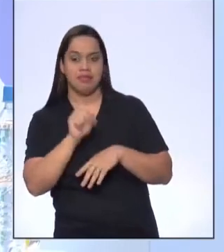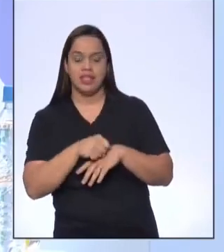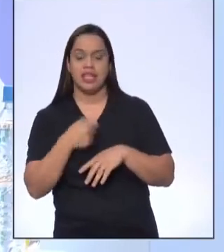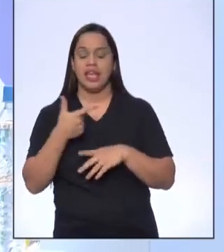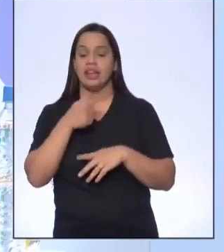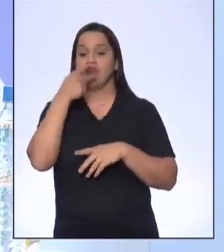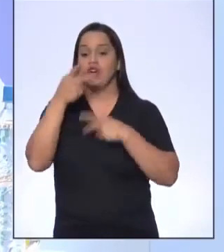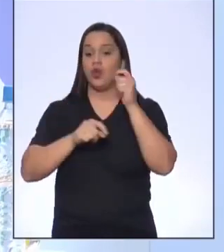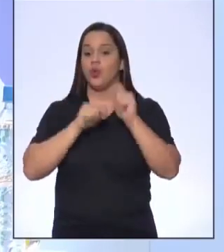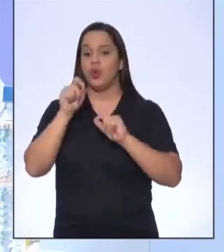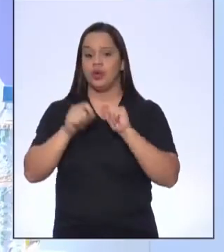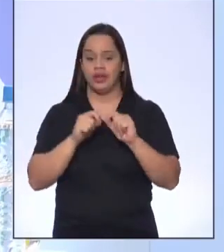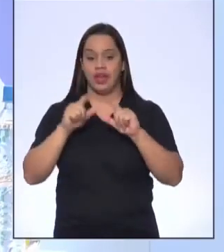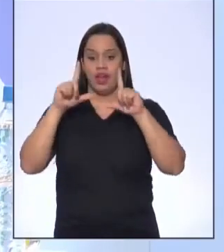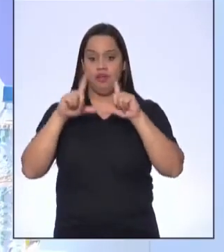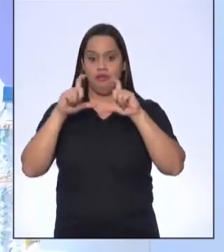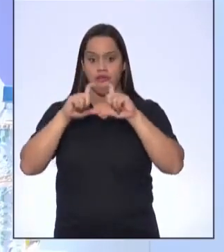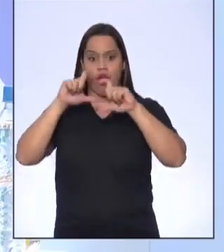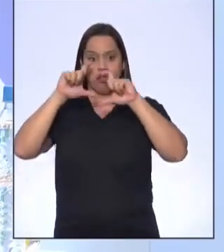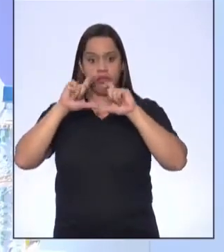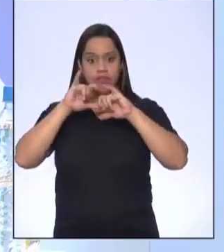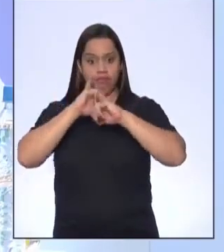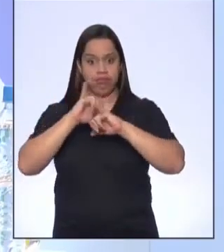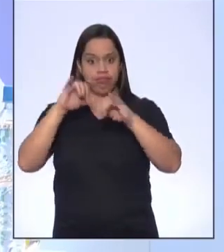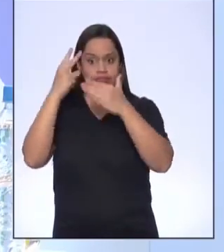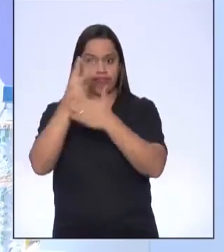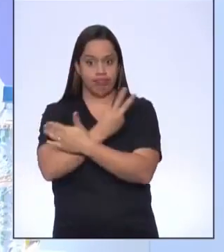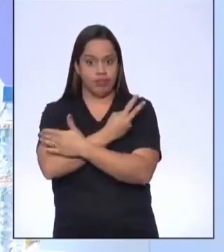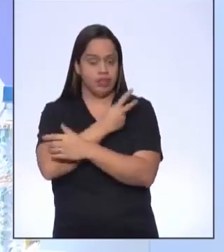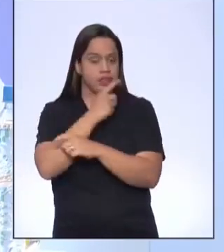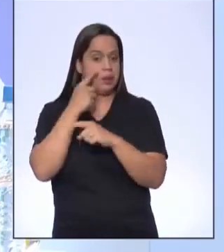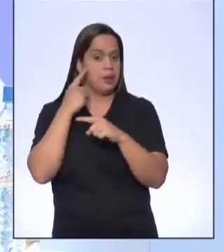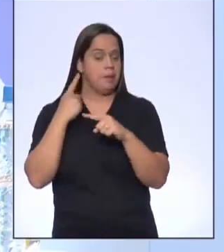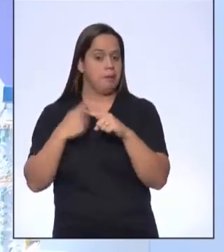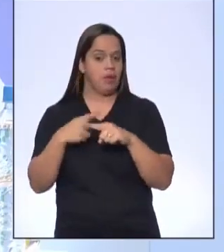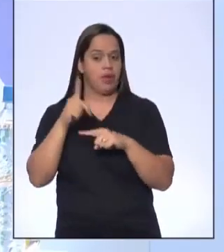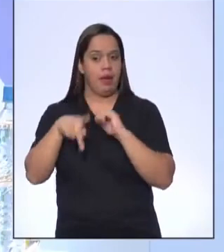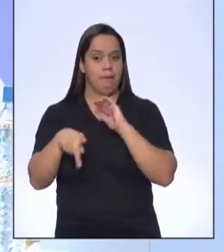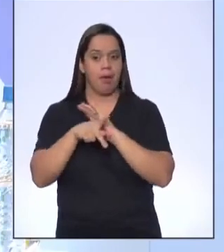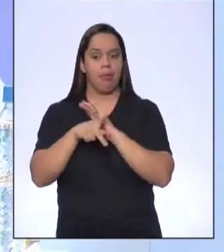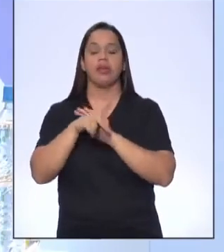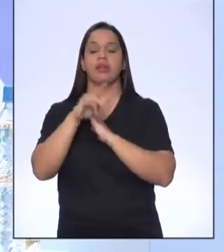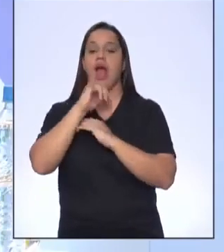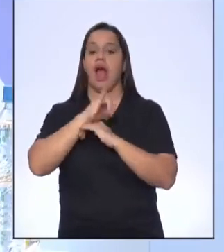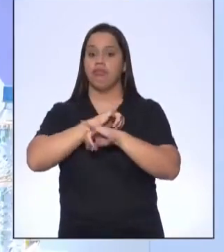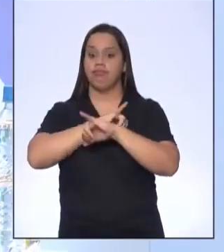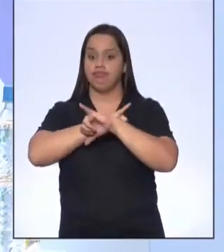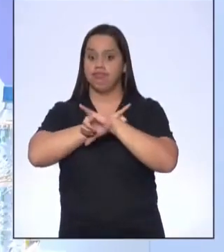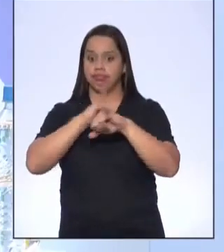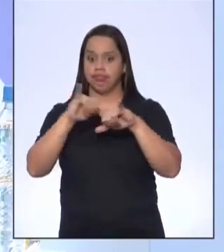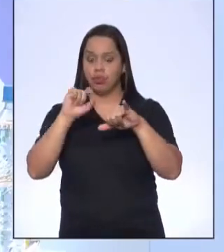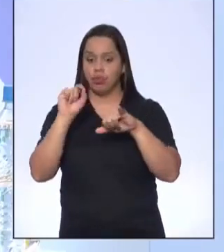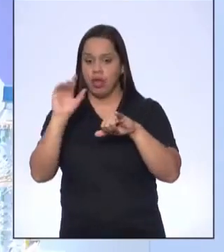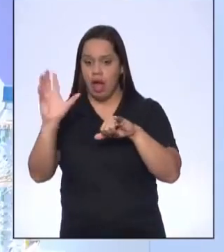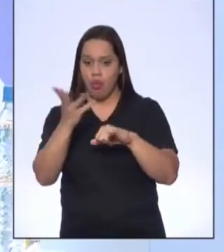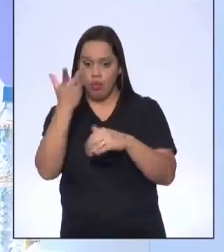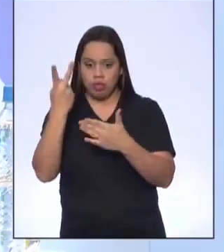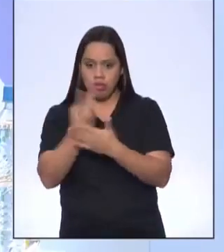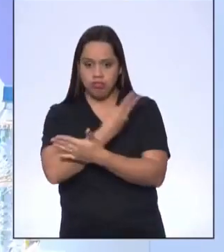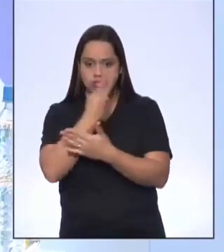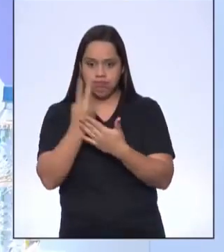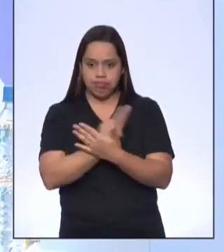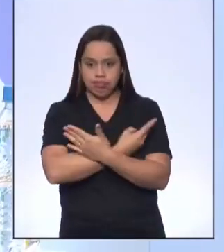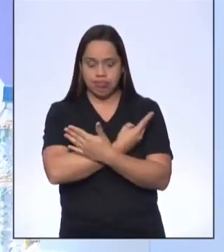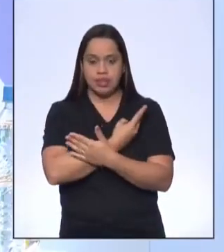seguinte, que é uma fotodenúncia porque está denunciando fatos, certo? Isto. Denunciando acontecimentos. E